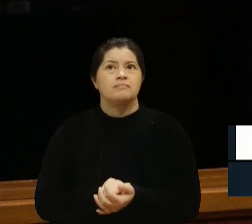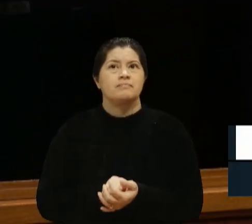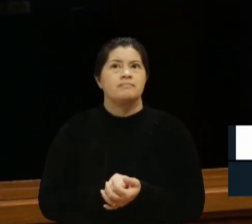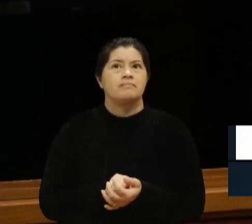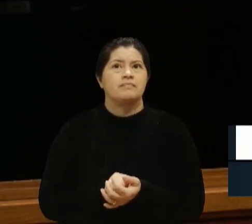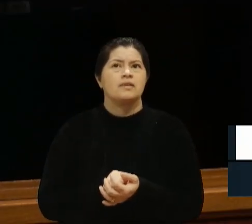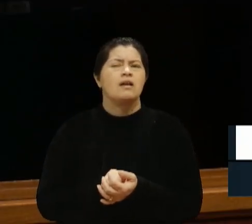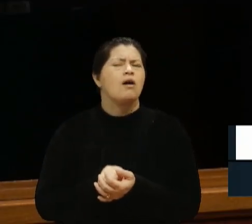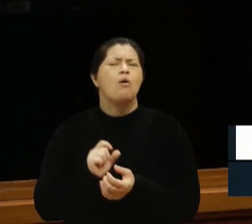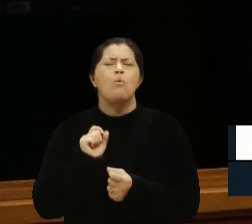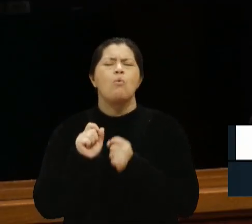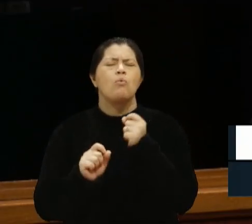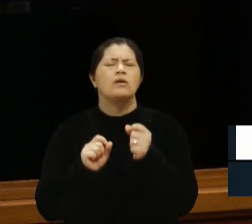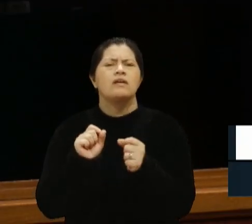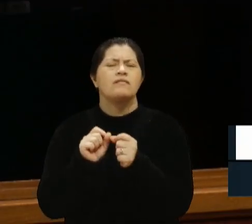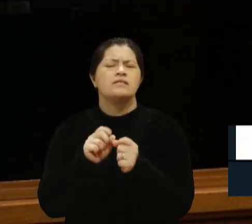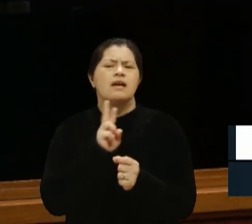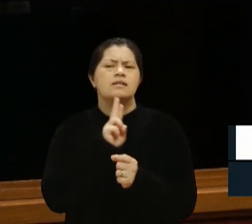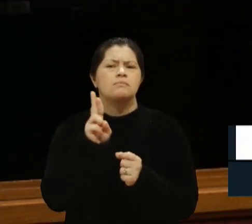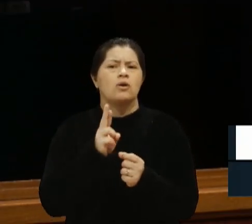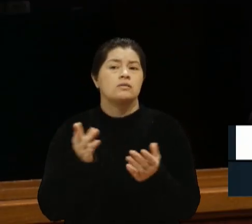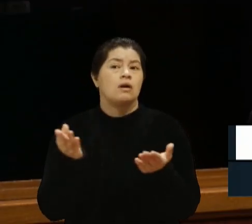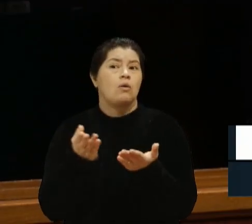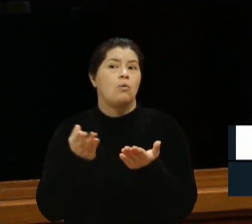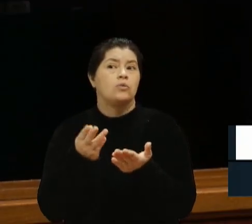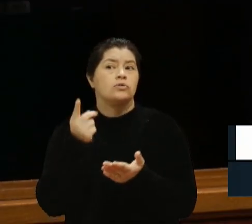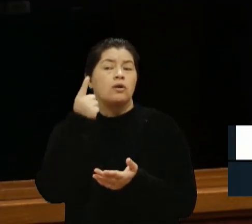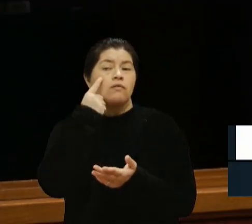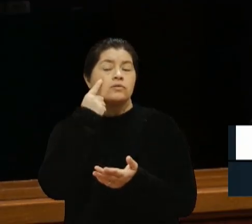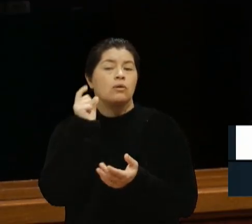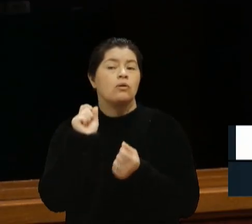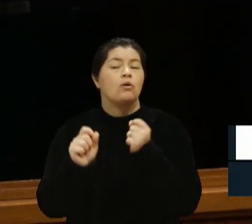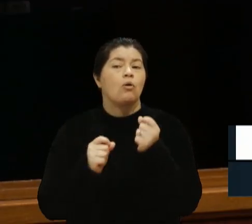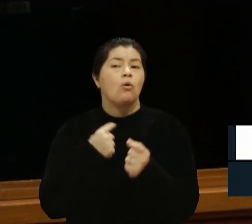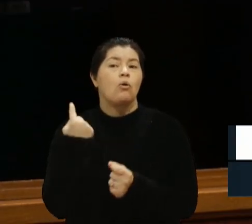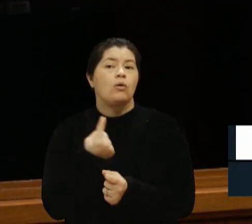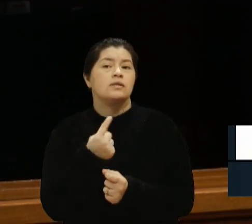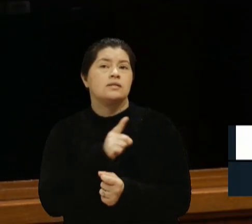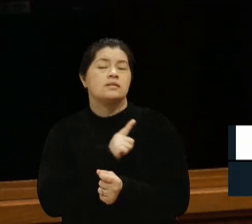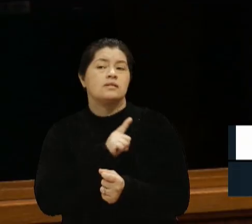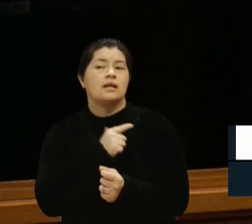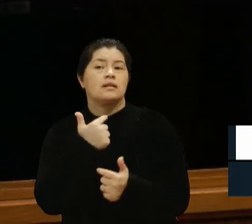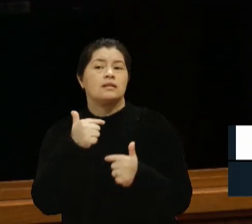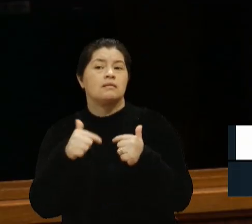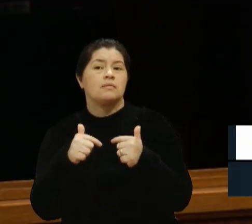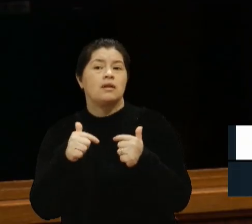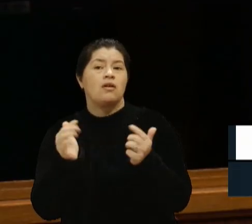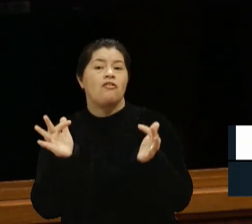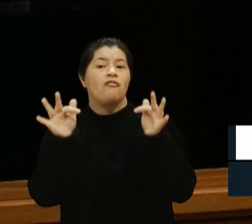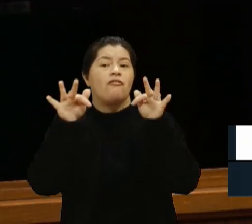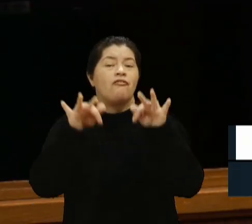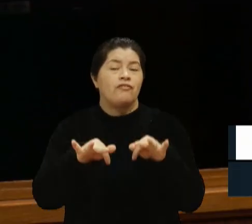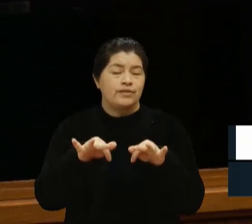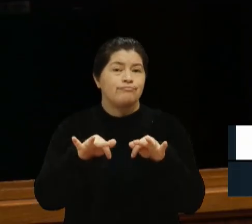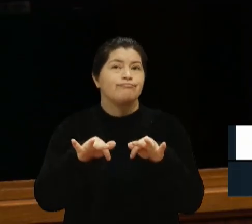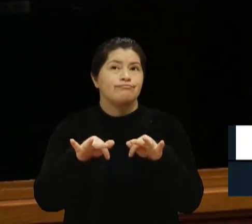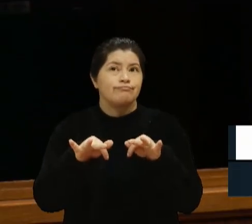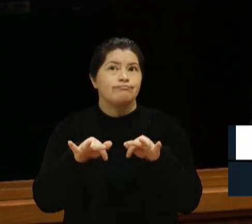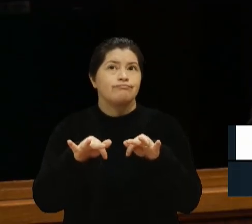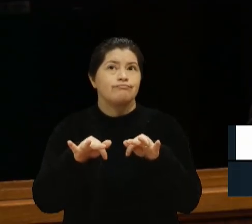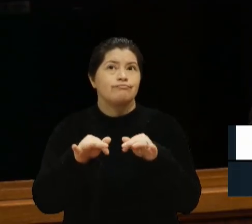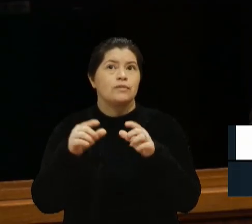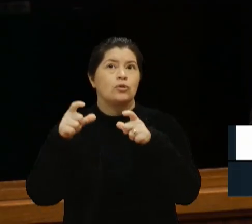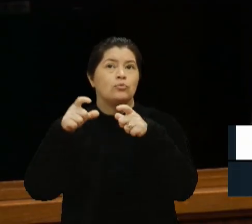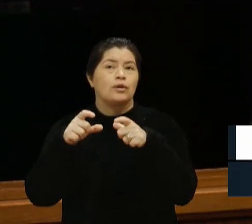Então, que medidas estão sendo tomadas nessa visão, sabendo que nós tivemos um serviço que inclusive acabou fechando por conta, né,